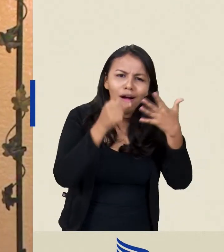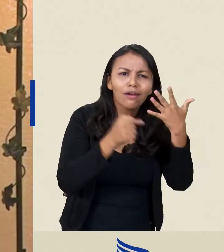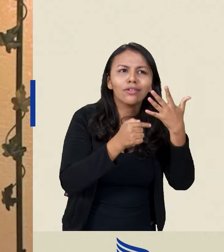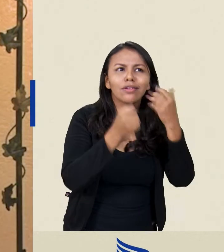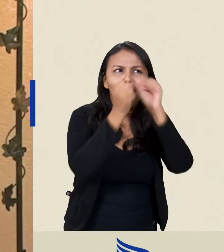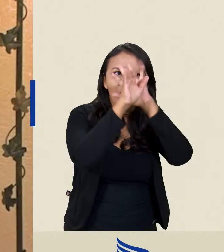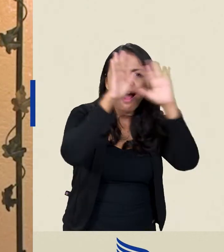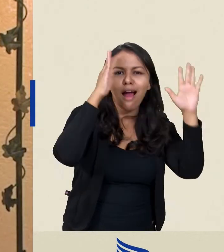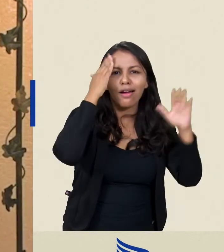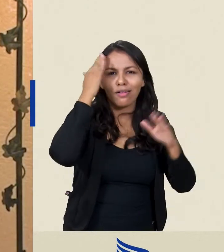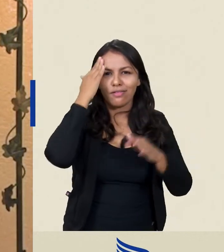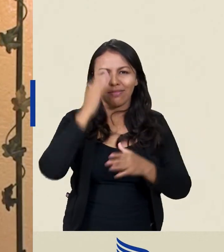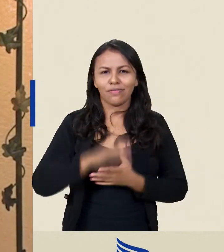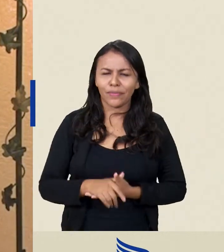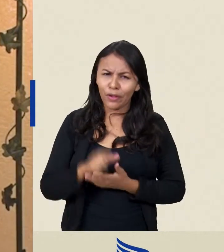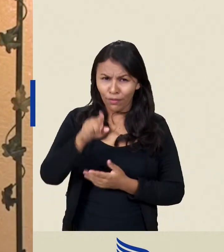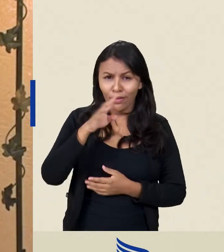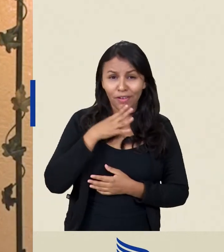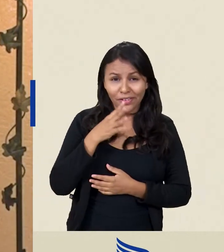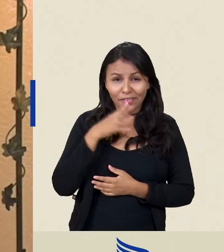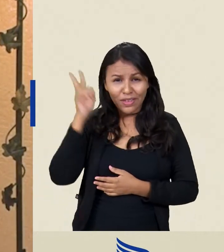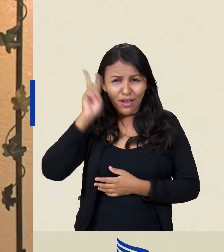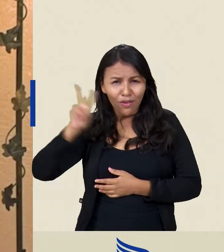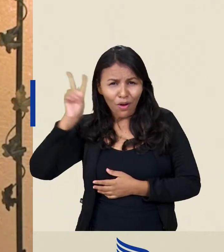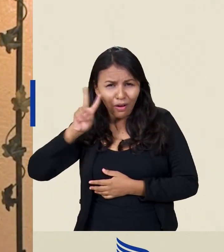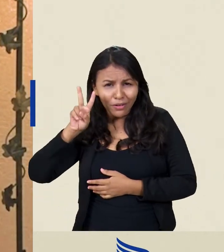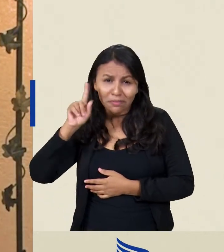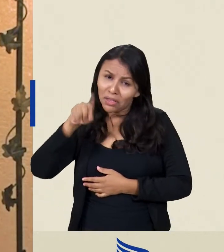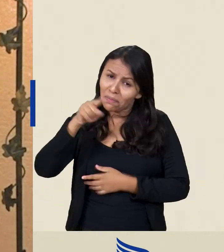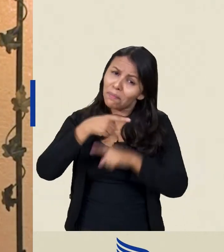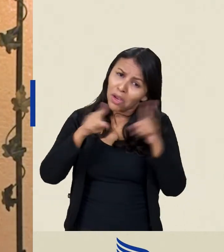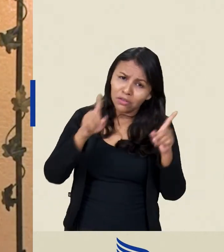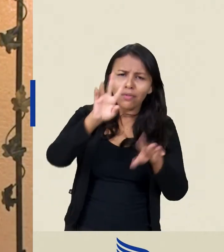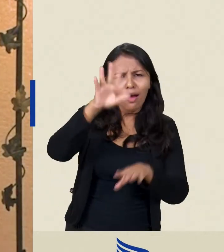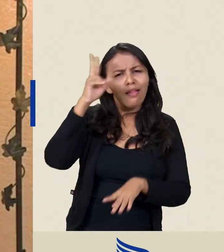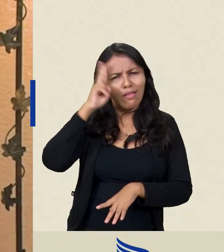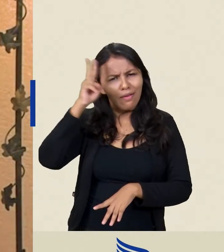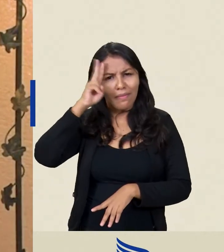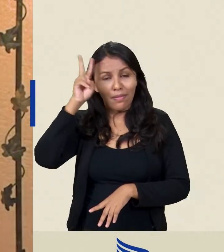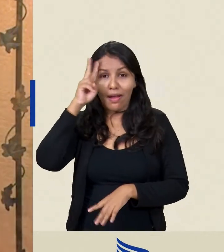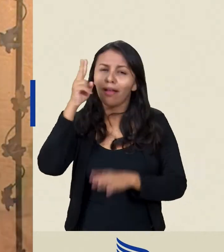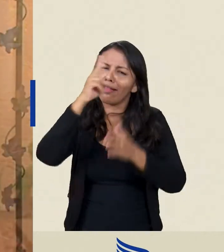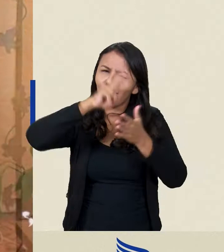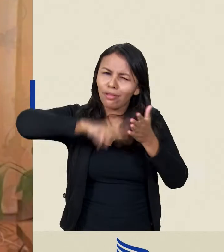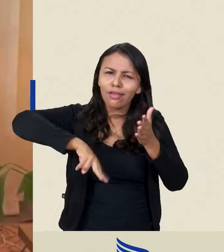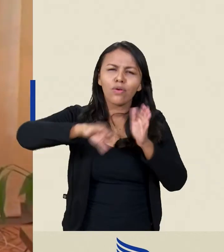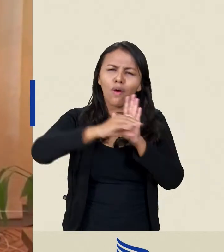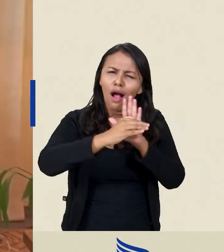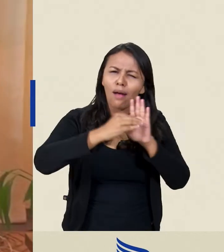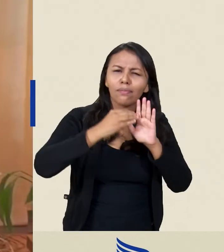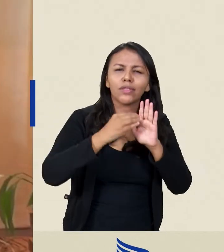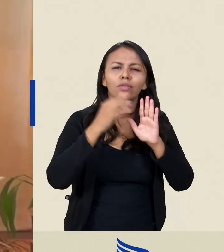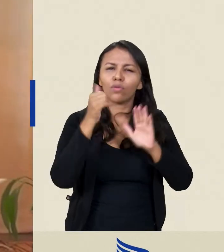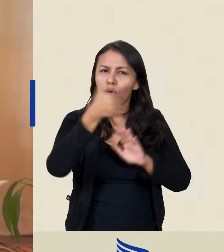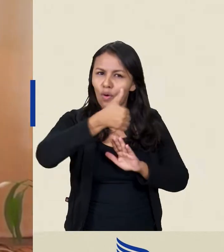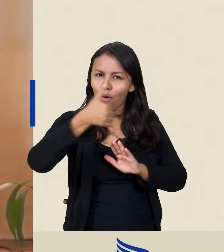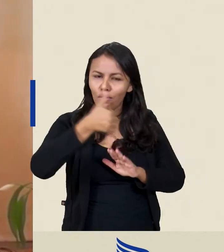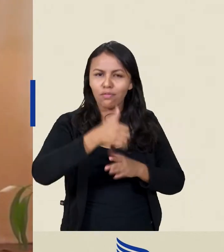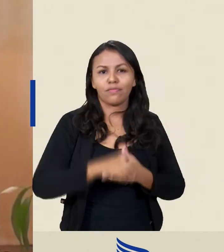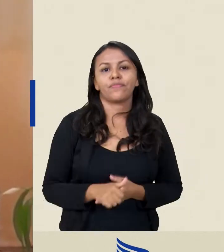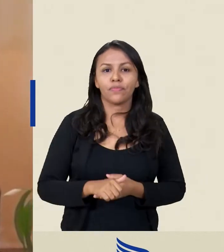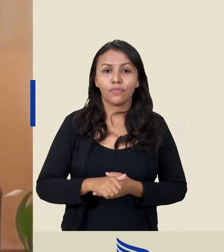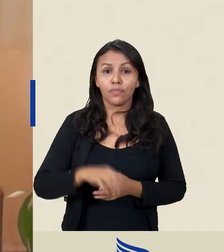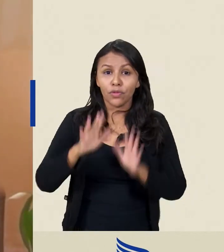que você conhece a história, mas se quiser relembrá-la, leia todo o capítulo. Quando Jesus afirmou que